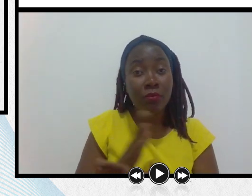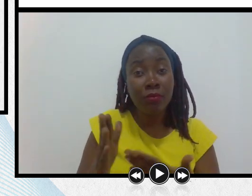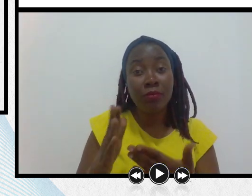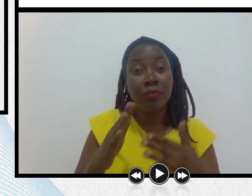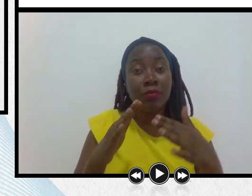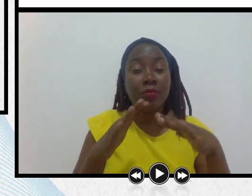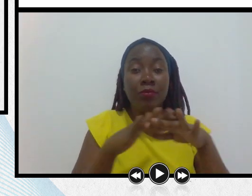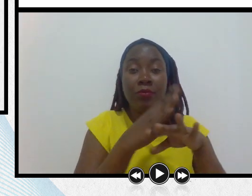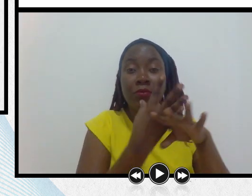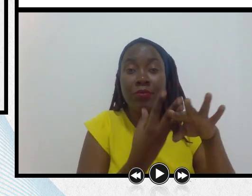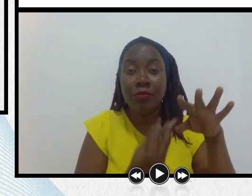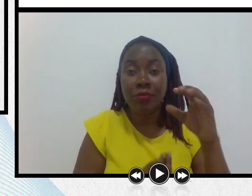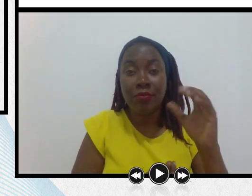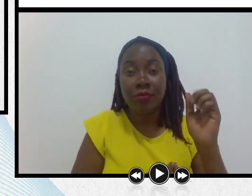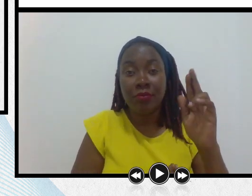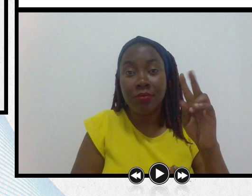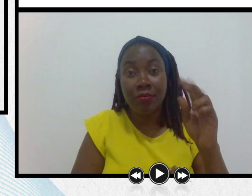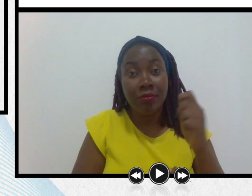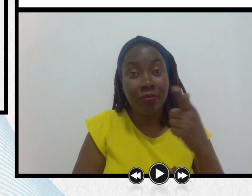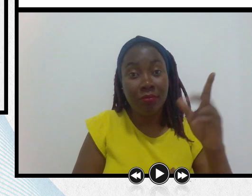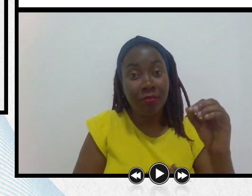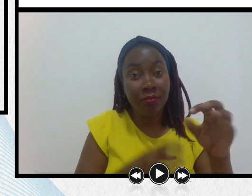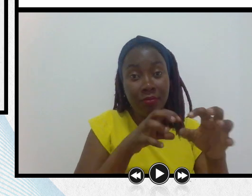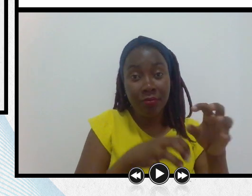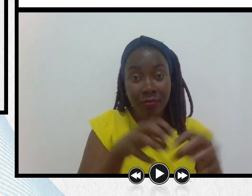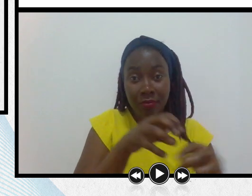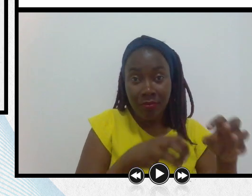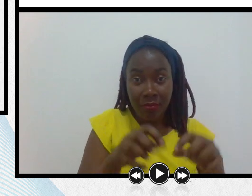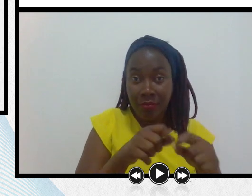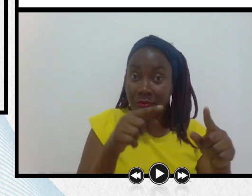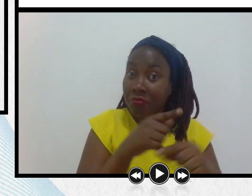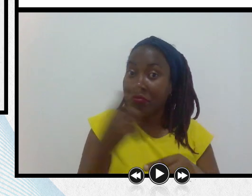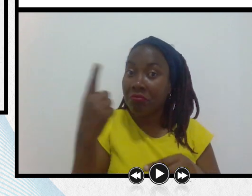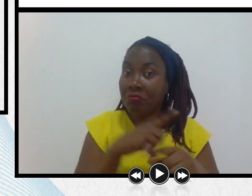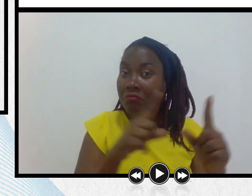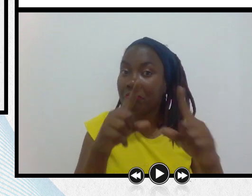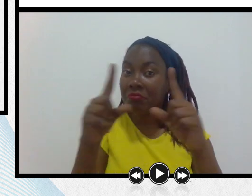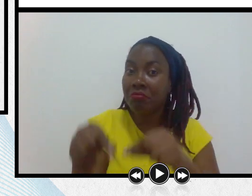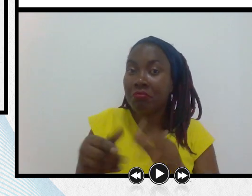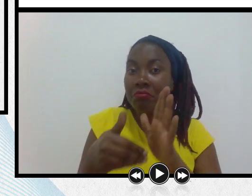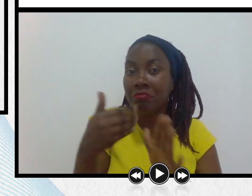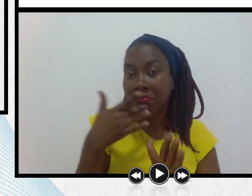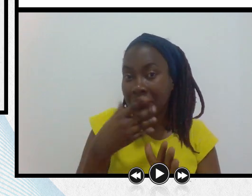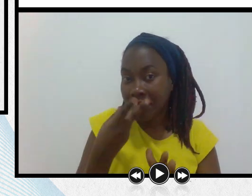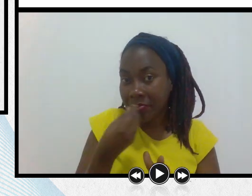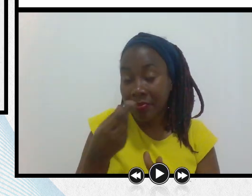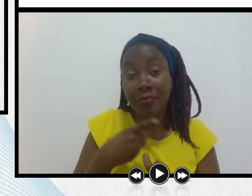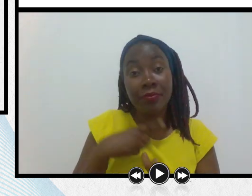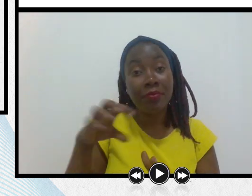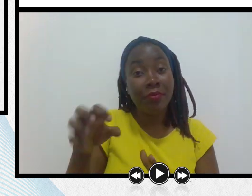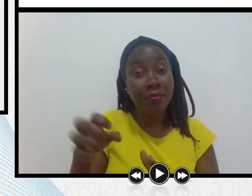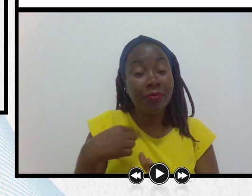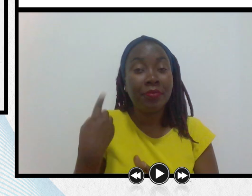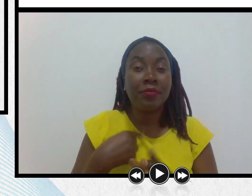de carvão ativado, porque o carvão ativado ele tem a propriedade de retirar também parte do cloro dissolvido. Um deles, então, existem essas torneiras, né,